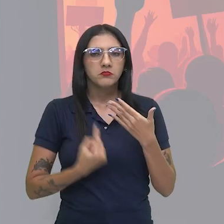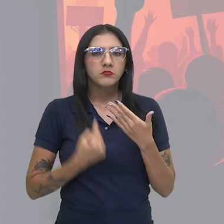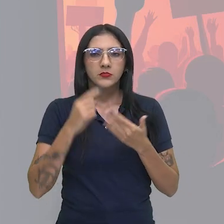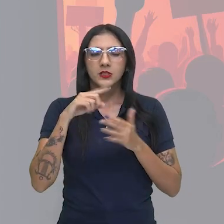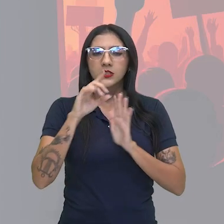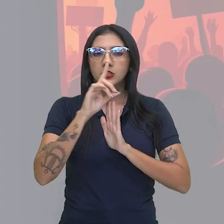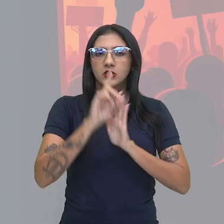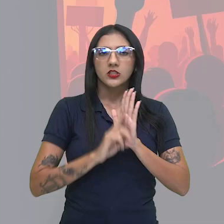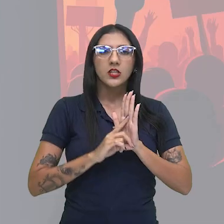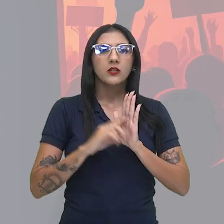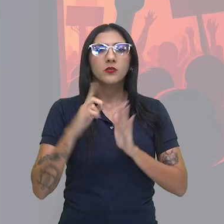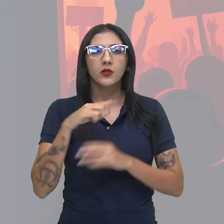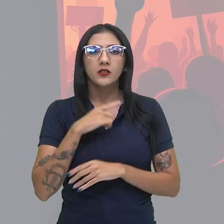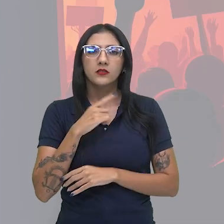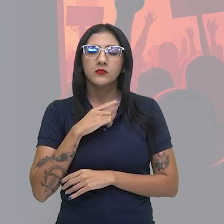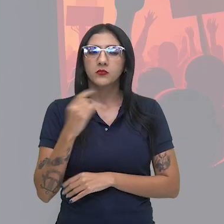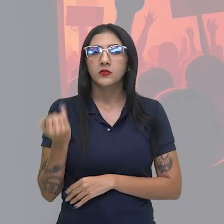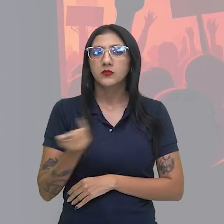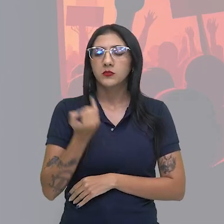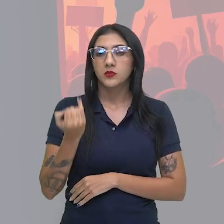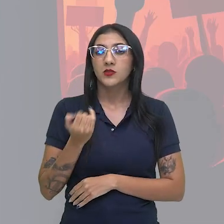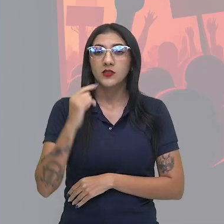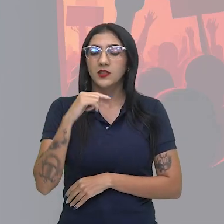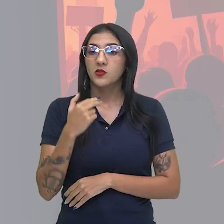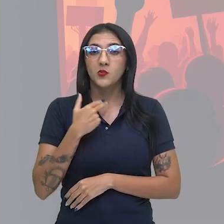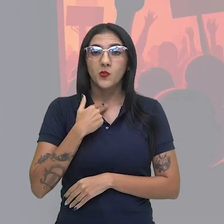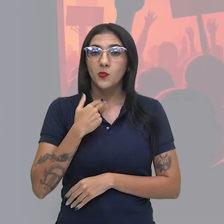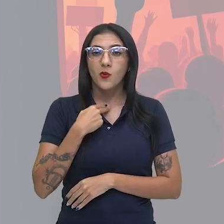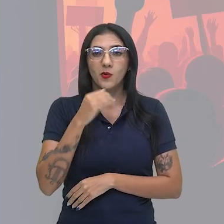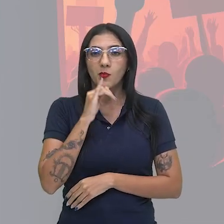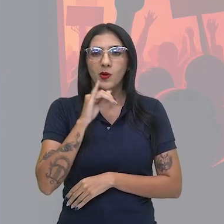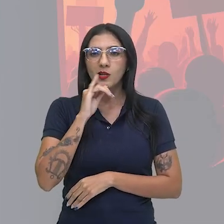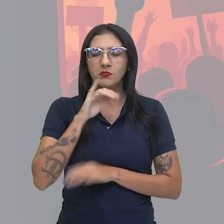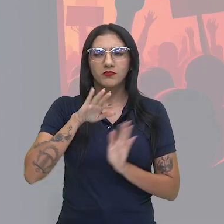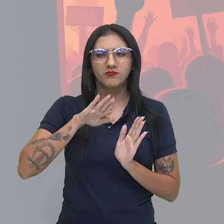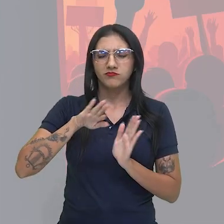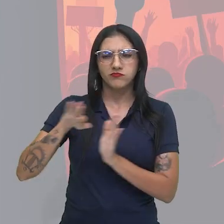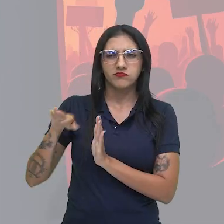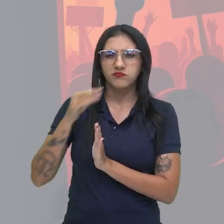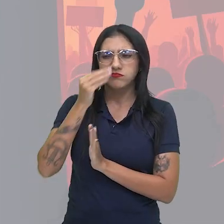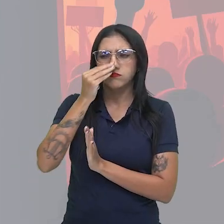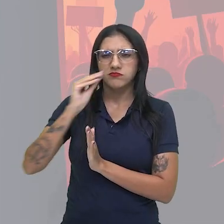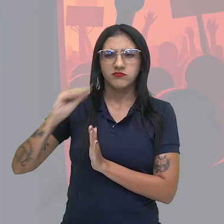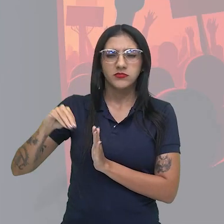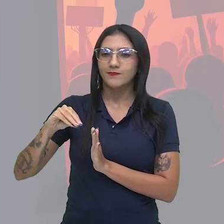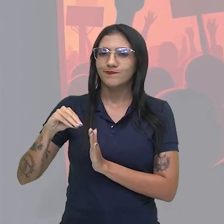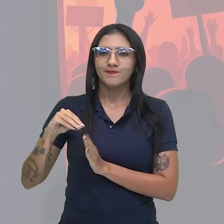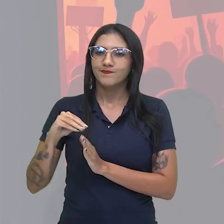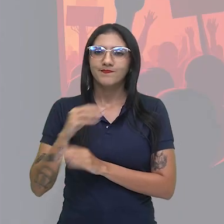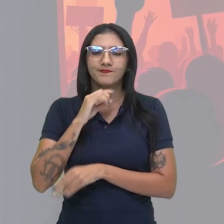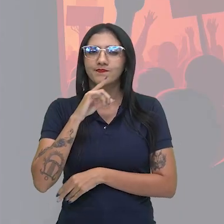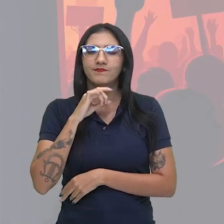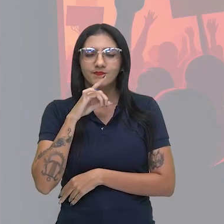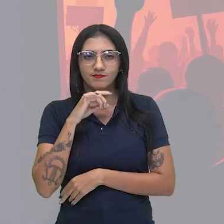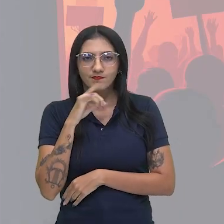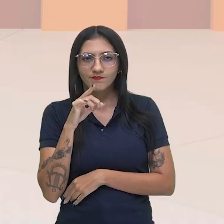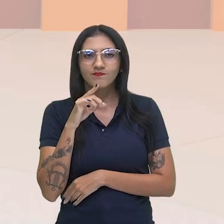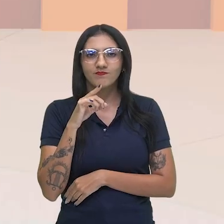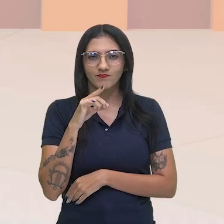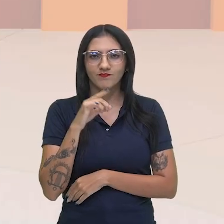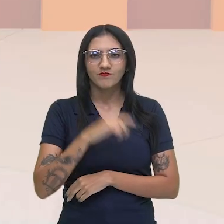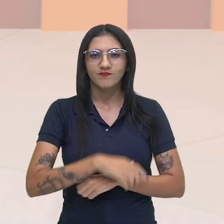e esses direitos, gente, eles não podem ser ignorados pelo governo. Perceberam isso